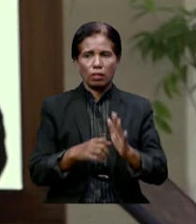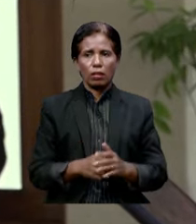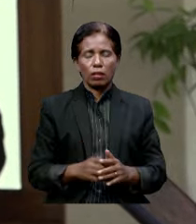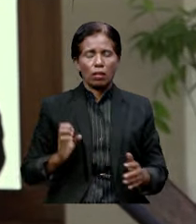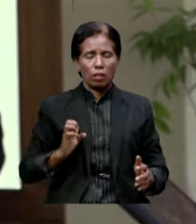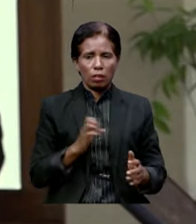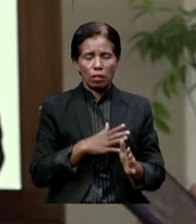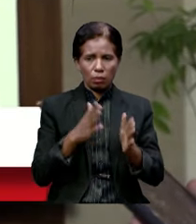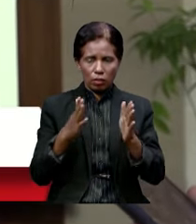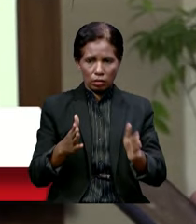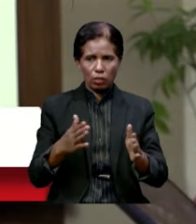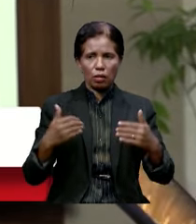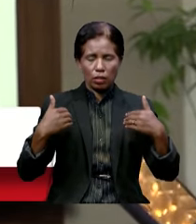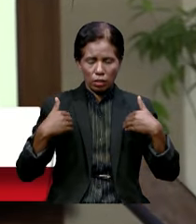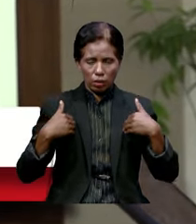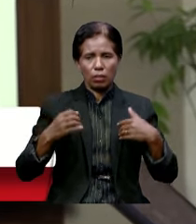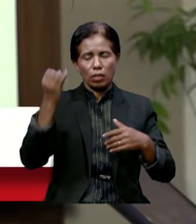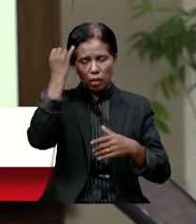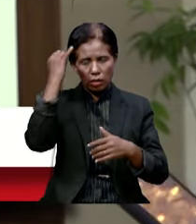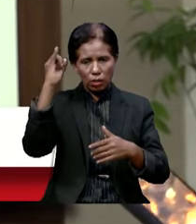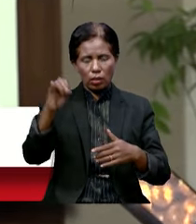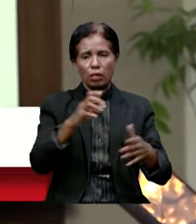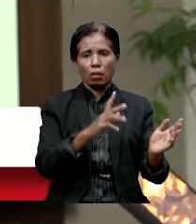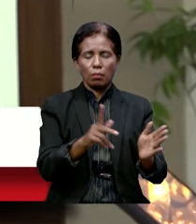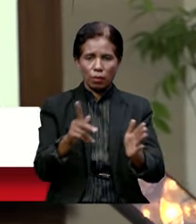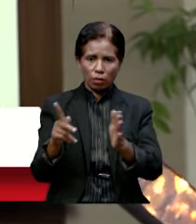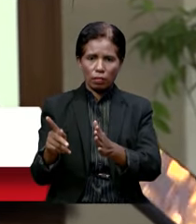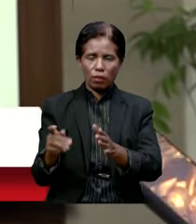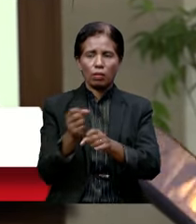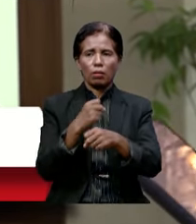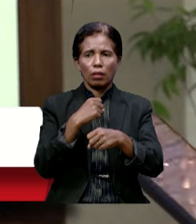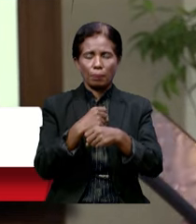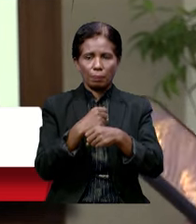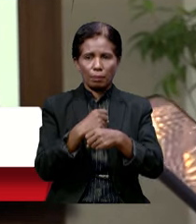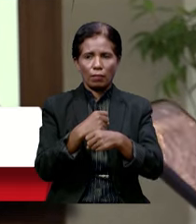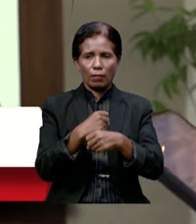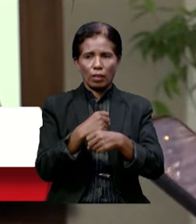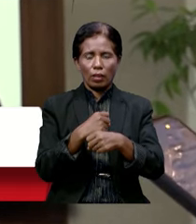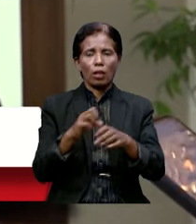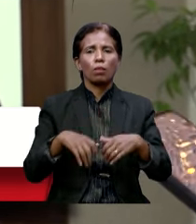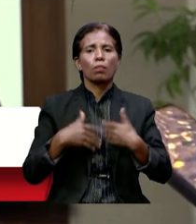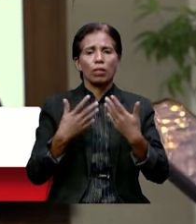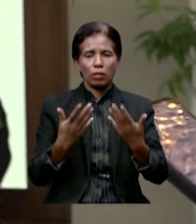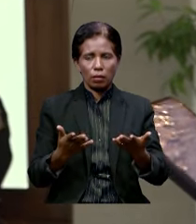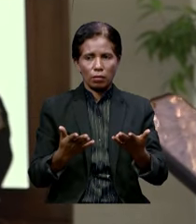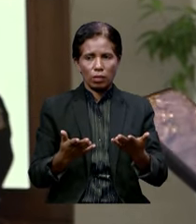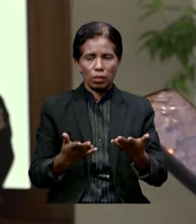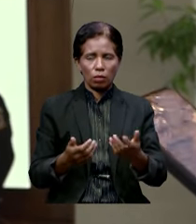Embaixador, mostra minhas ideias, minhas planos, atualmente, o ensame é o